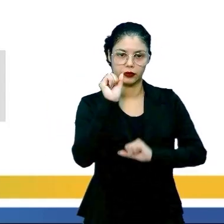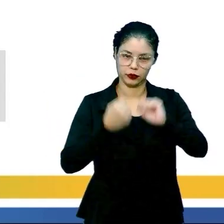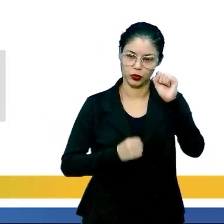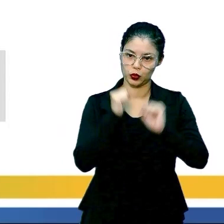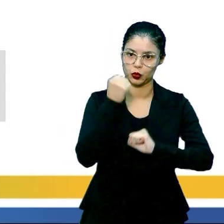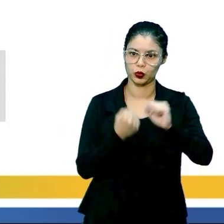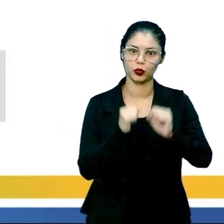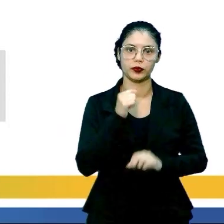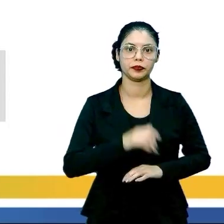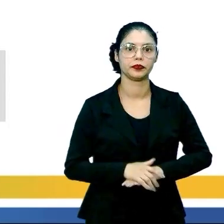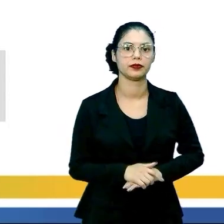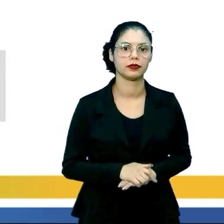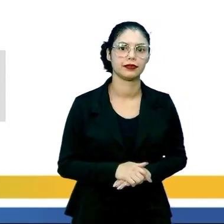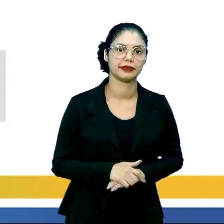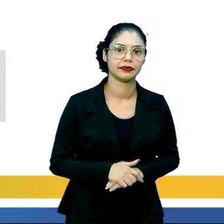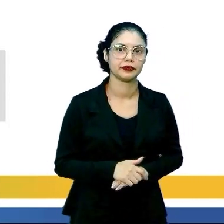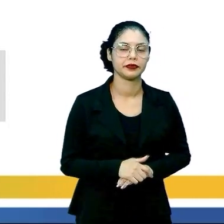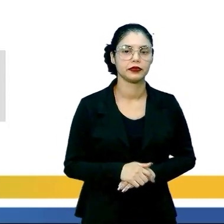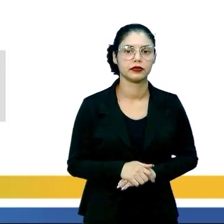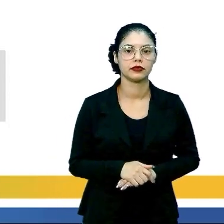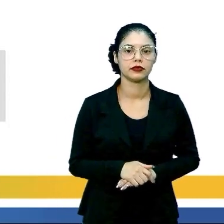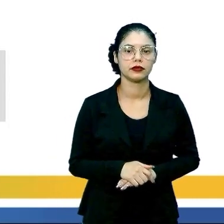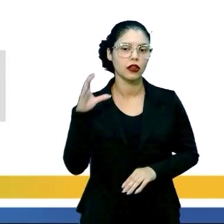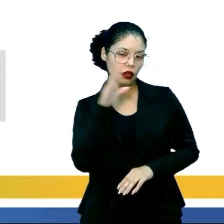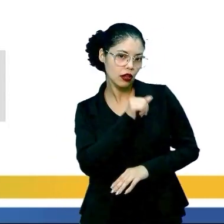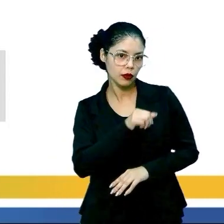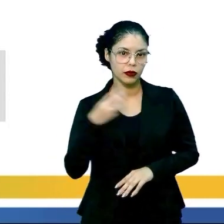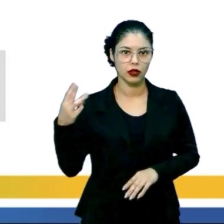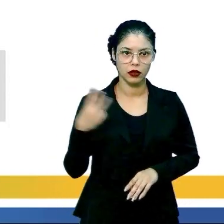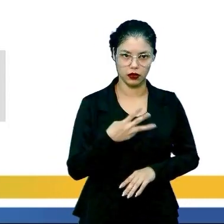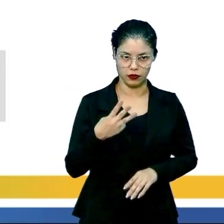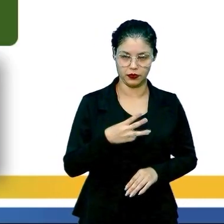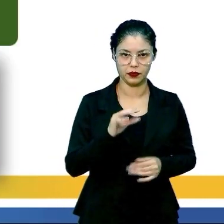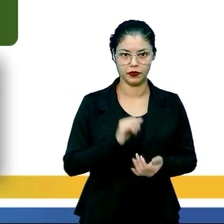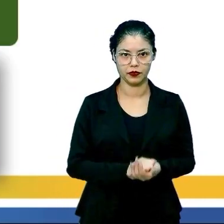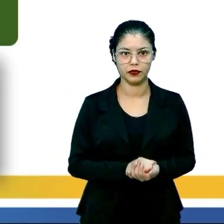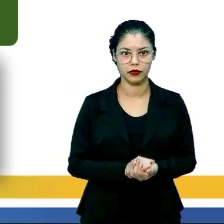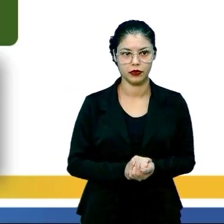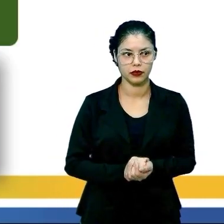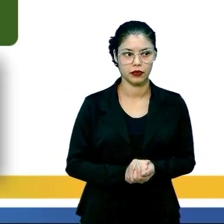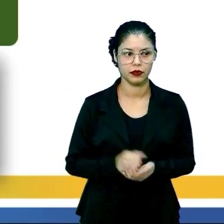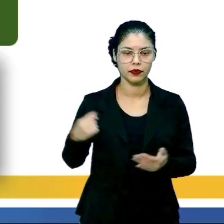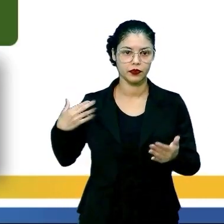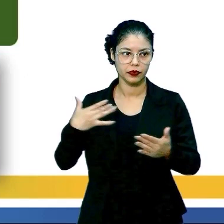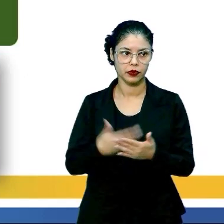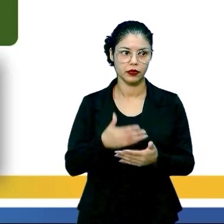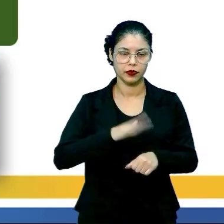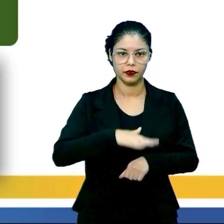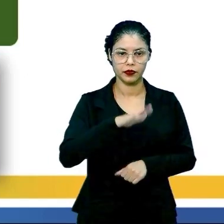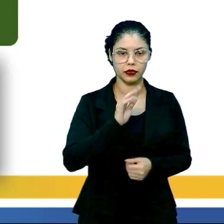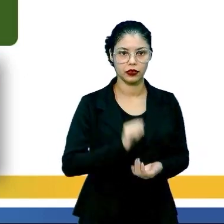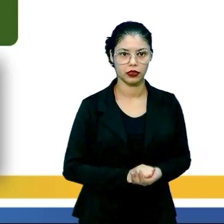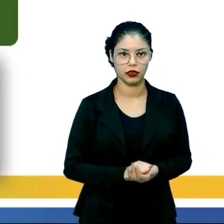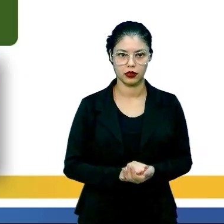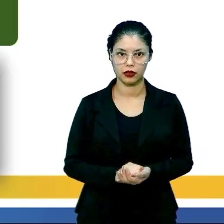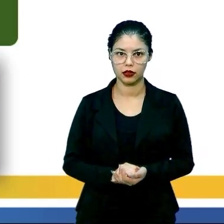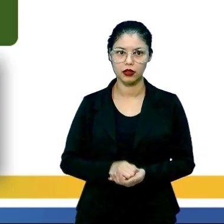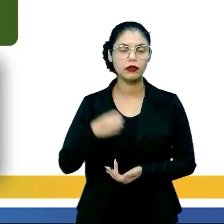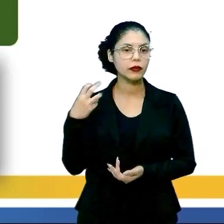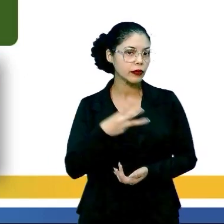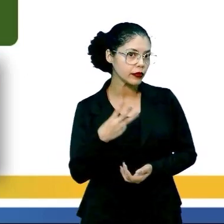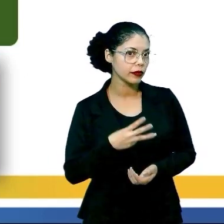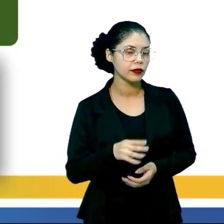indústria. Vamos entender então rapidamente a terceira fase para a gente poder avançar um pouquinho mais, né? Essa